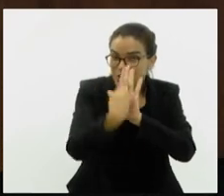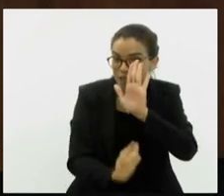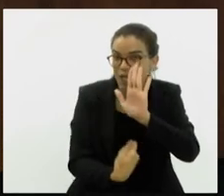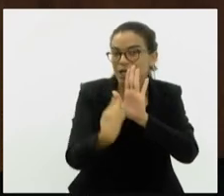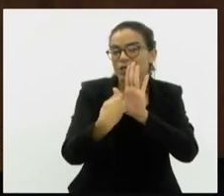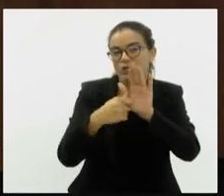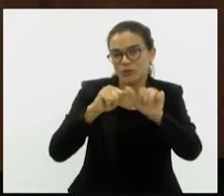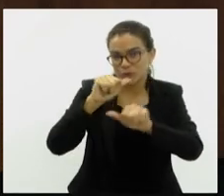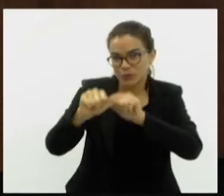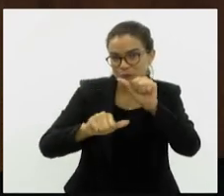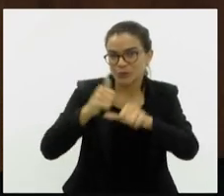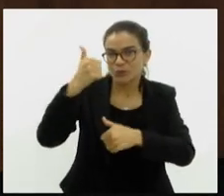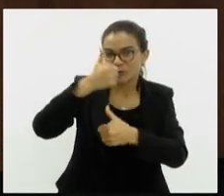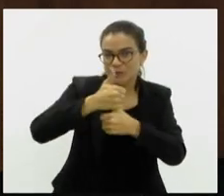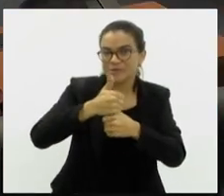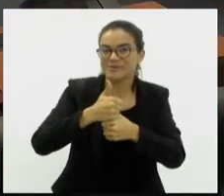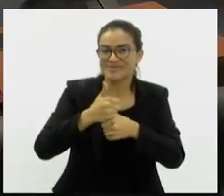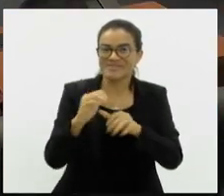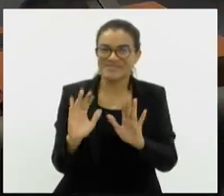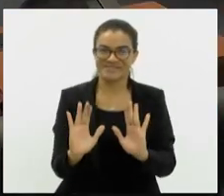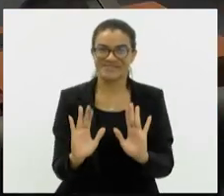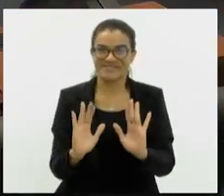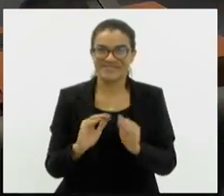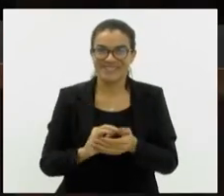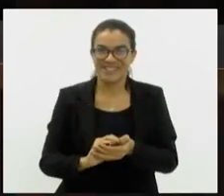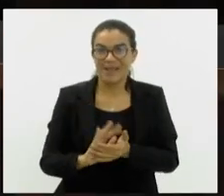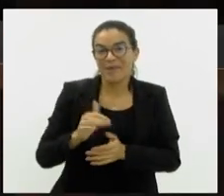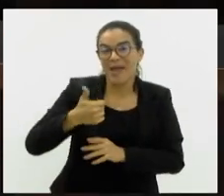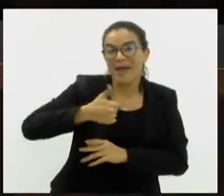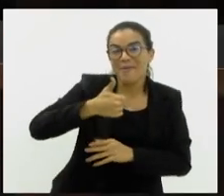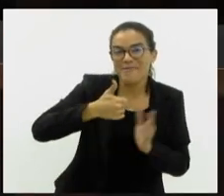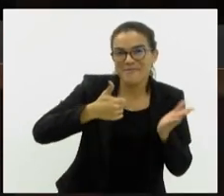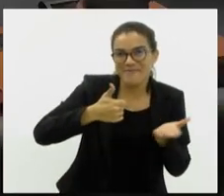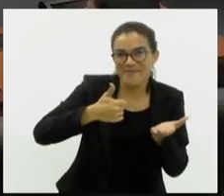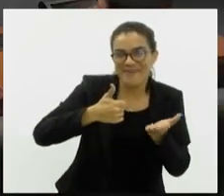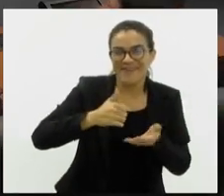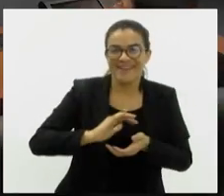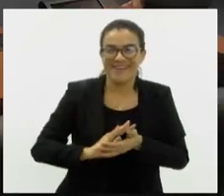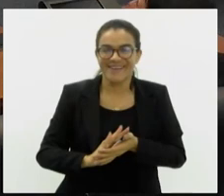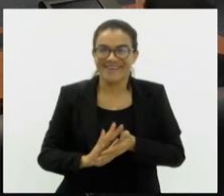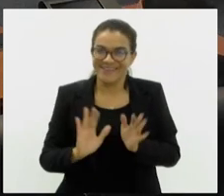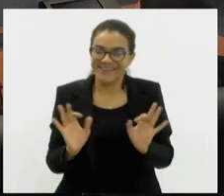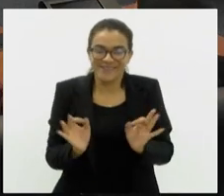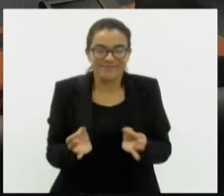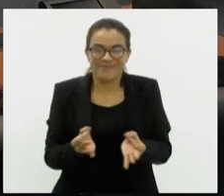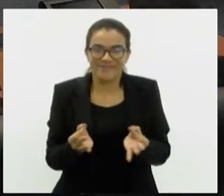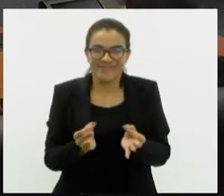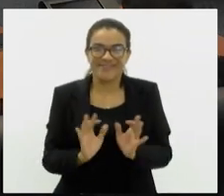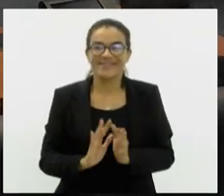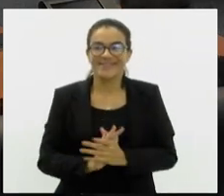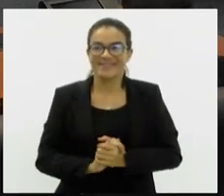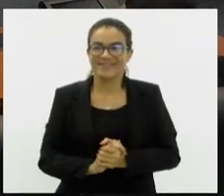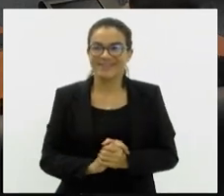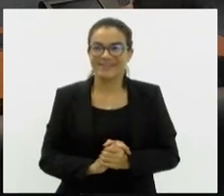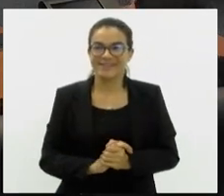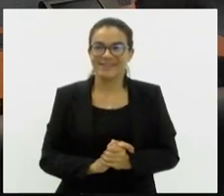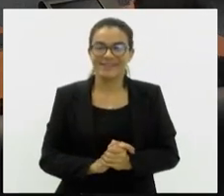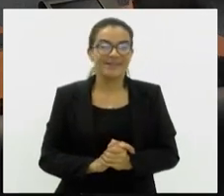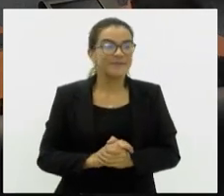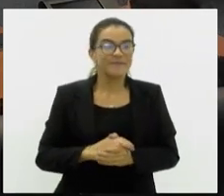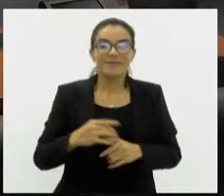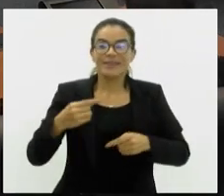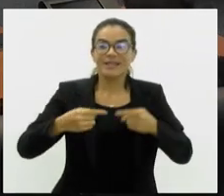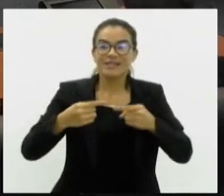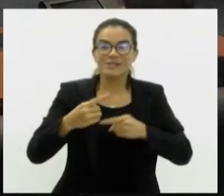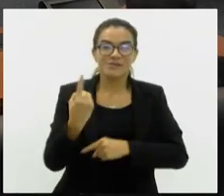de redação, senhor presidente. Está em primeira? Está em primeira. Então tá bom, mas, obrigado. Perfeito, doutor Sérgio. Obrigado. Em